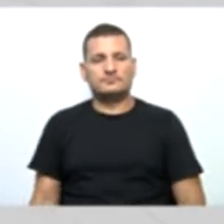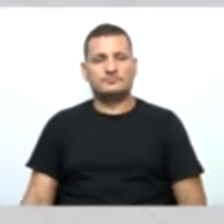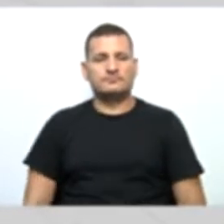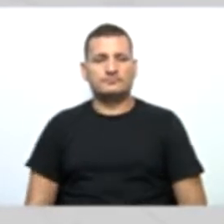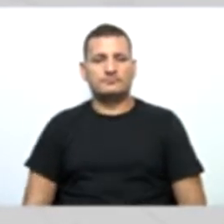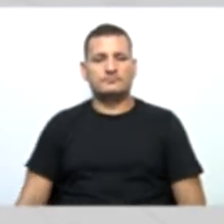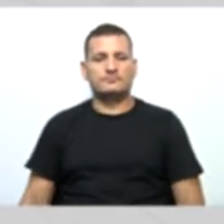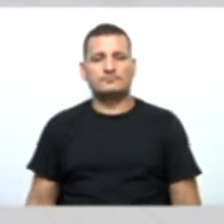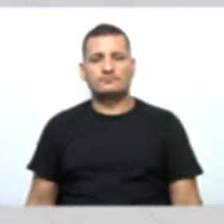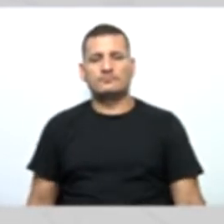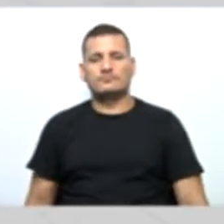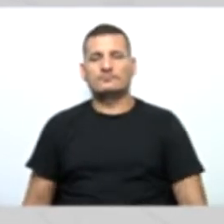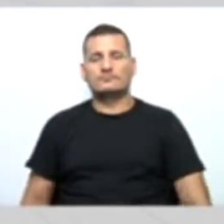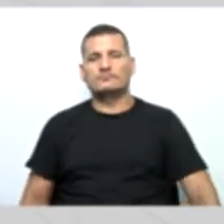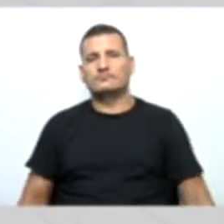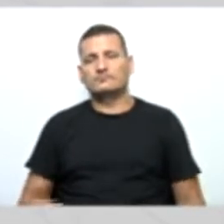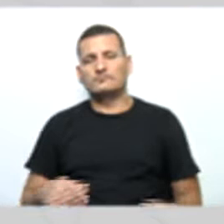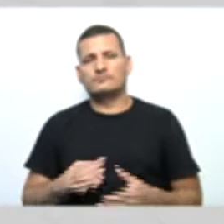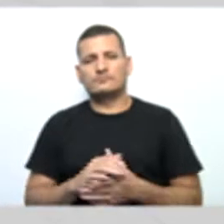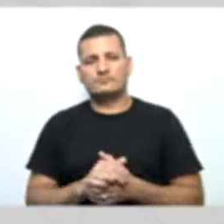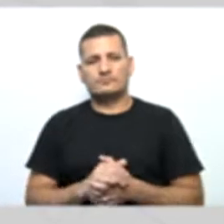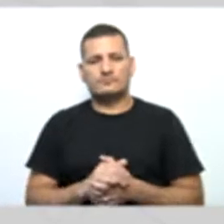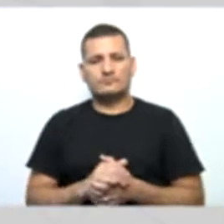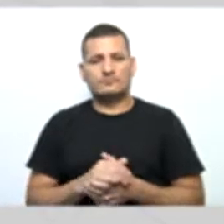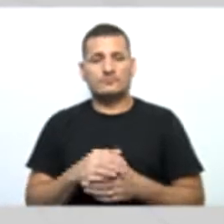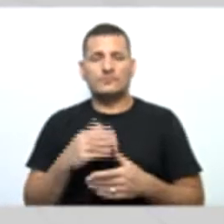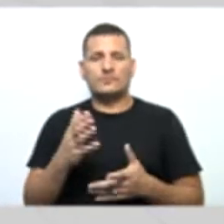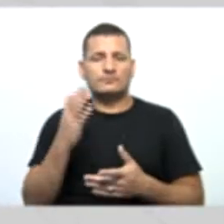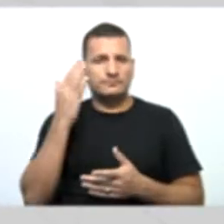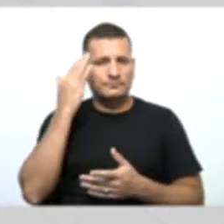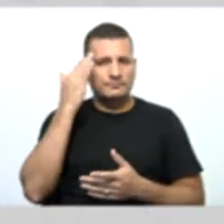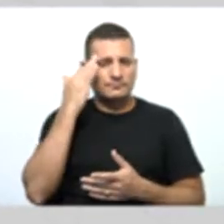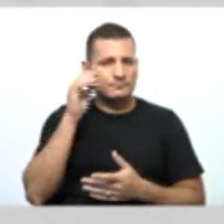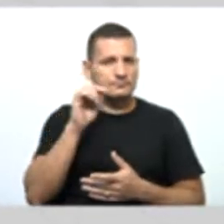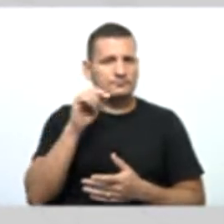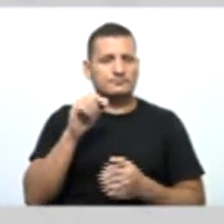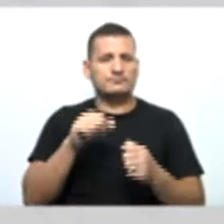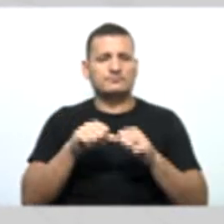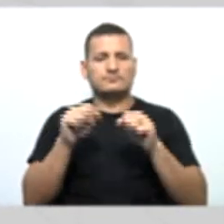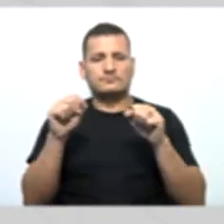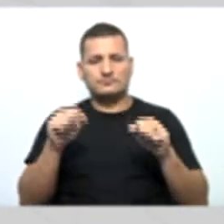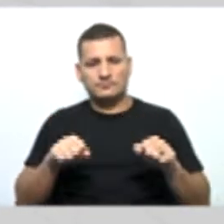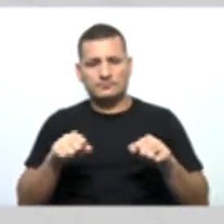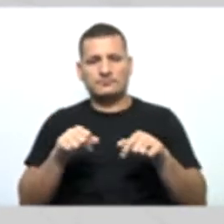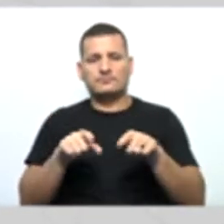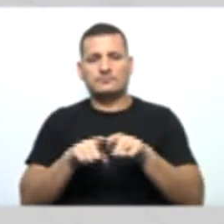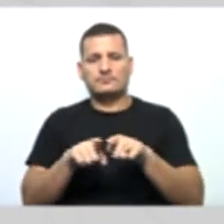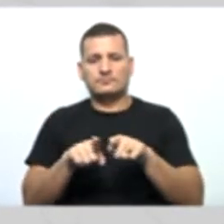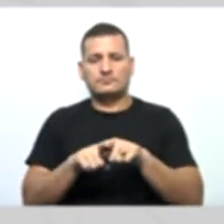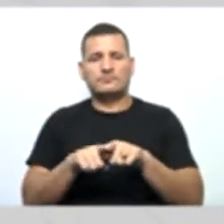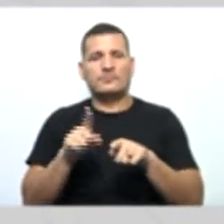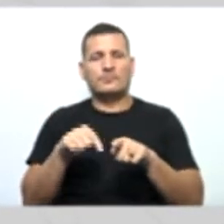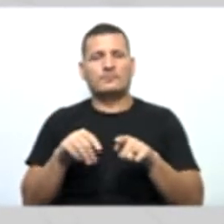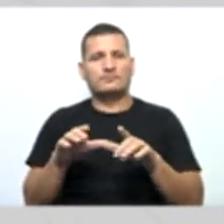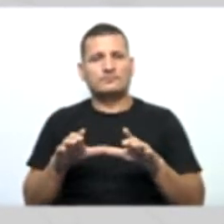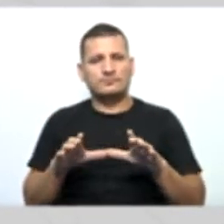na identificação aprendida, podemos inferir que um sistema também pode ser considerado como um conjunto